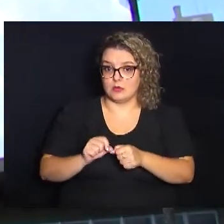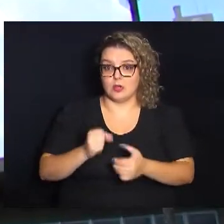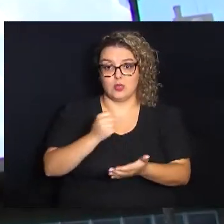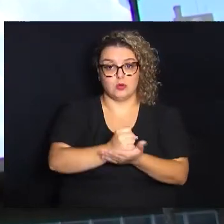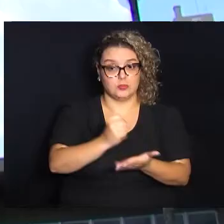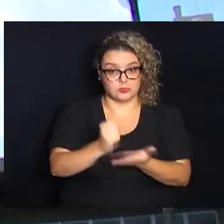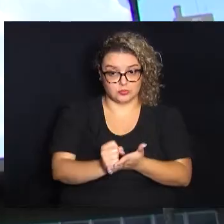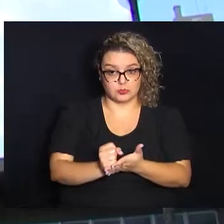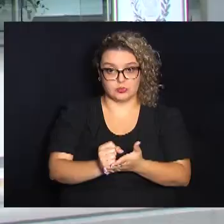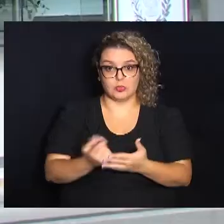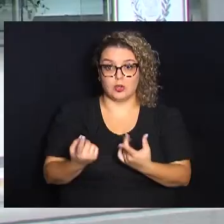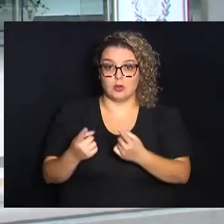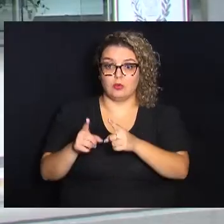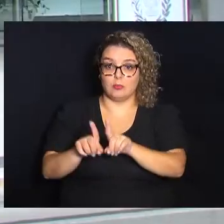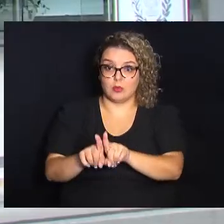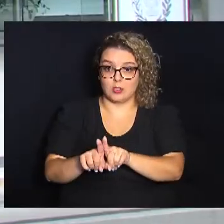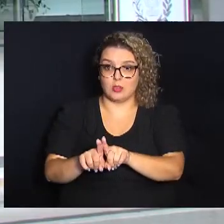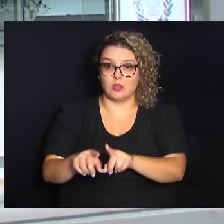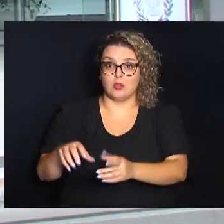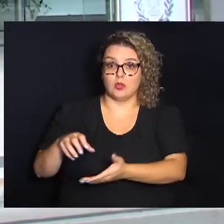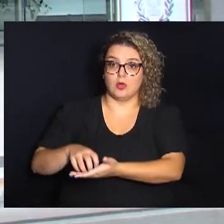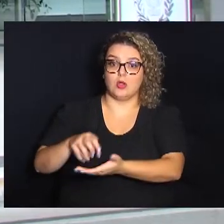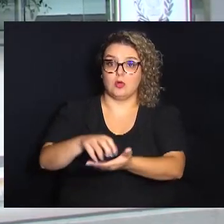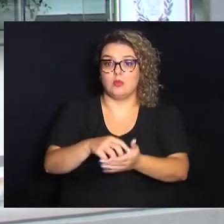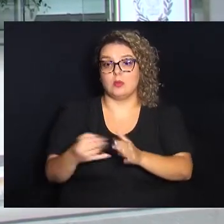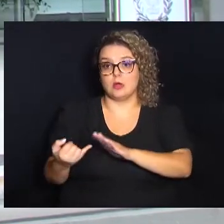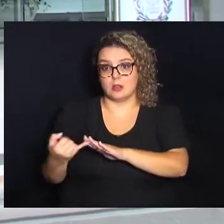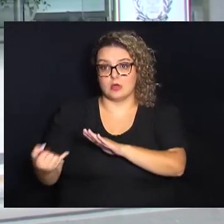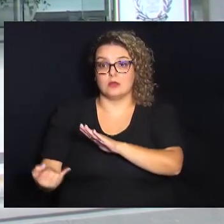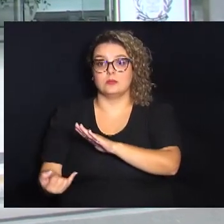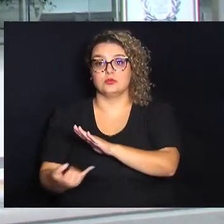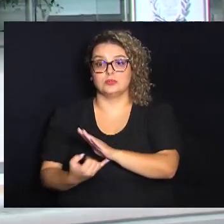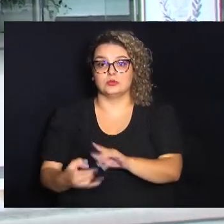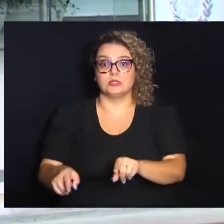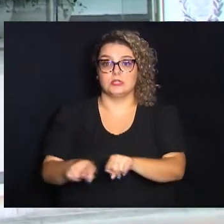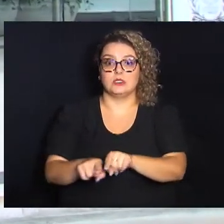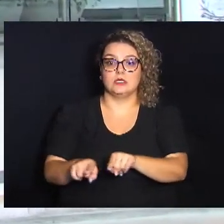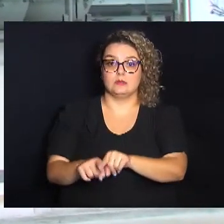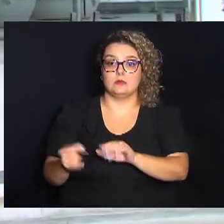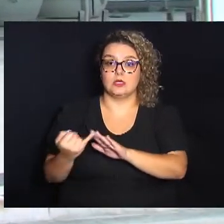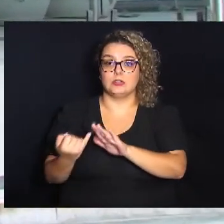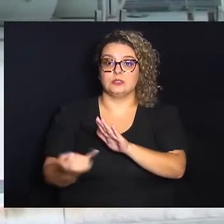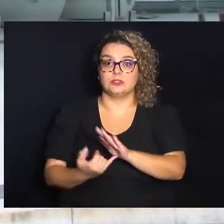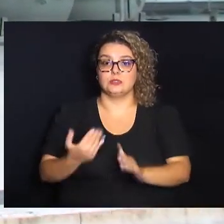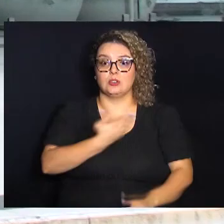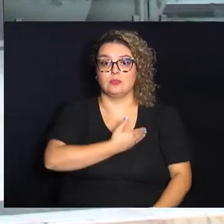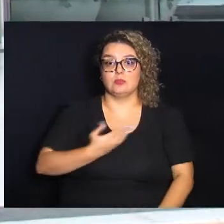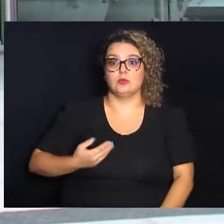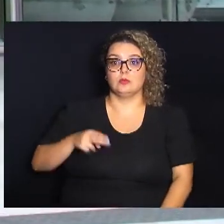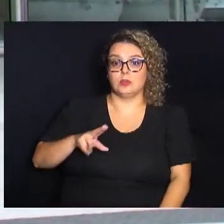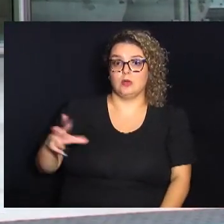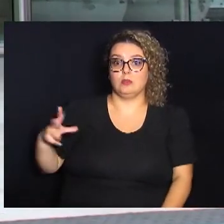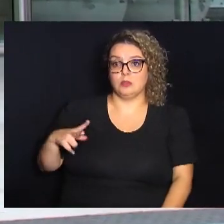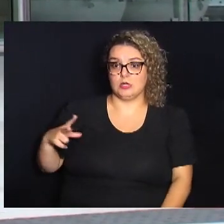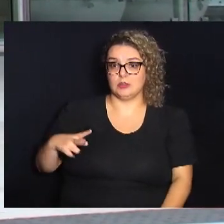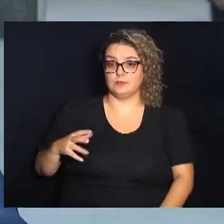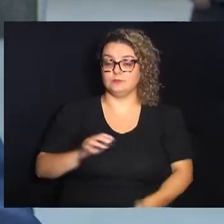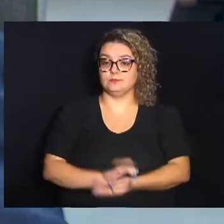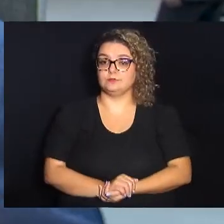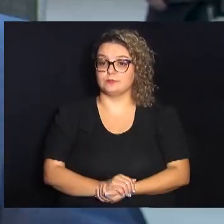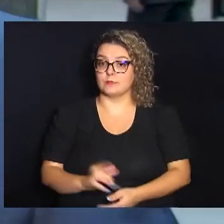convênios, contratos ou parcerias com órgãos, entidades e instituições públicas ou